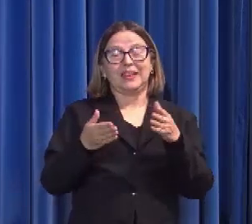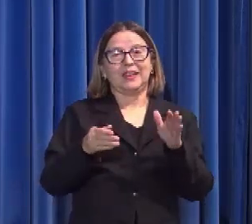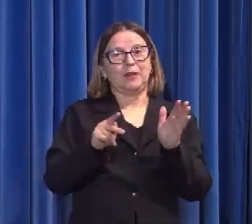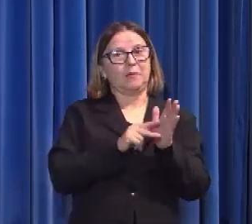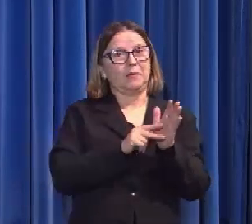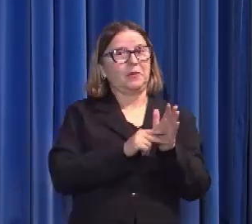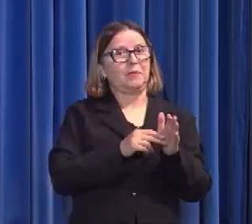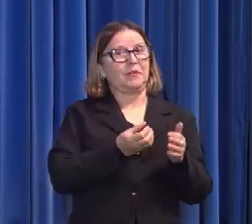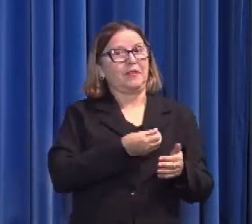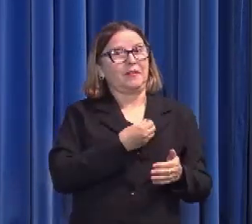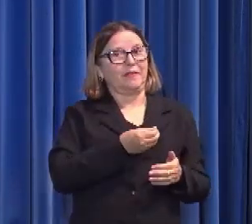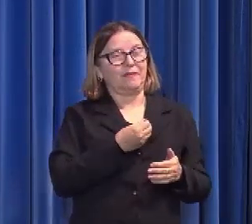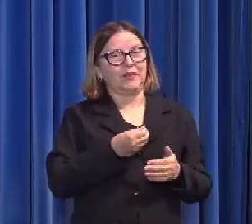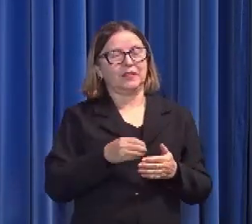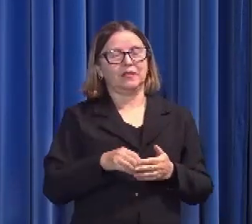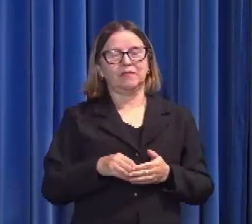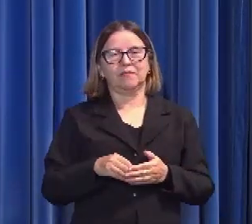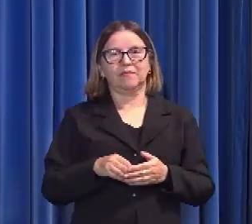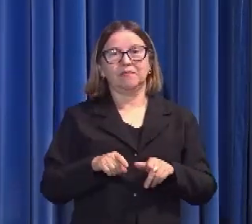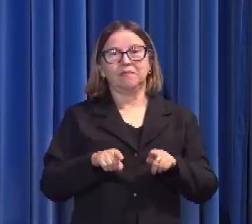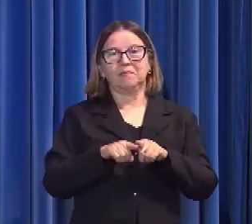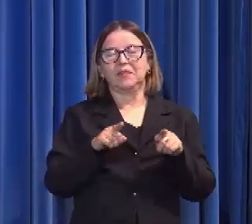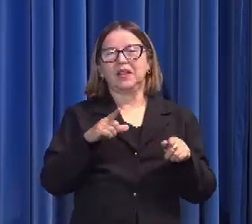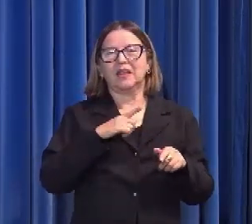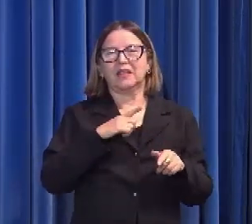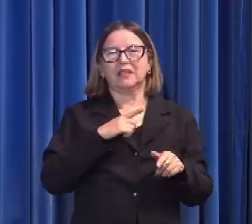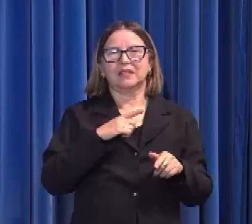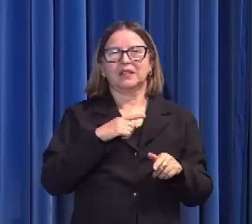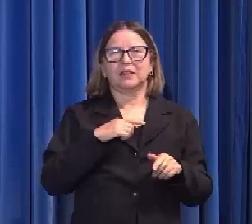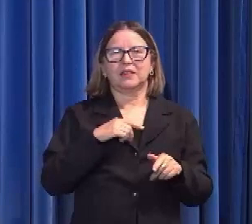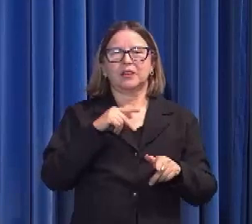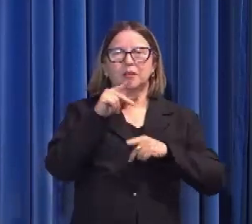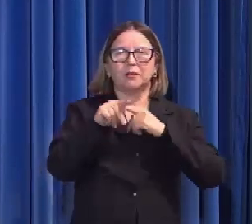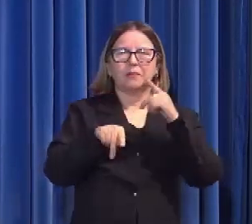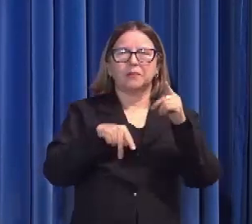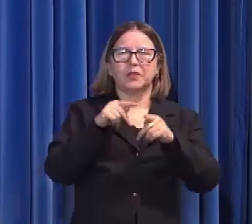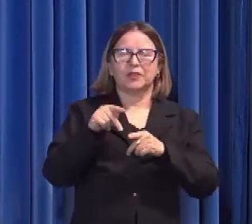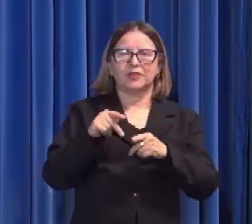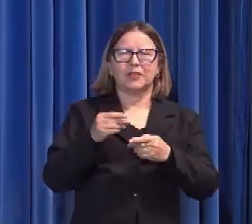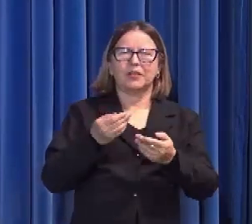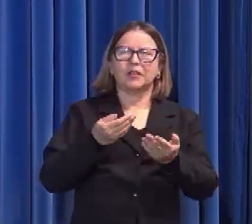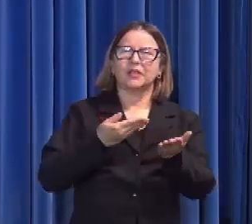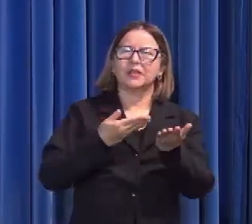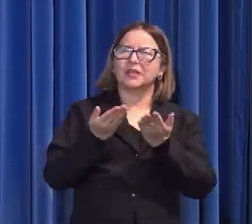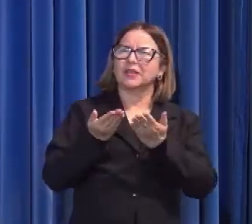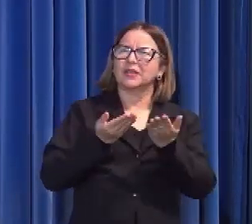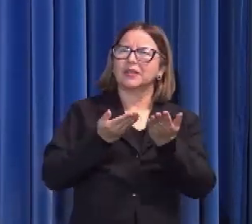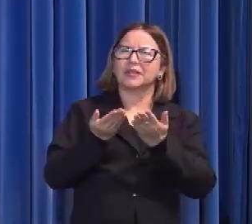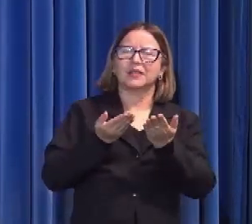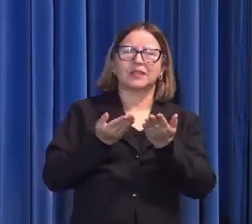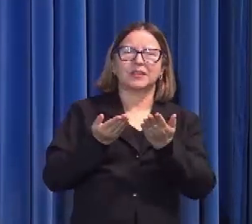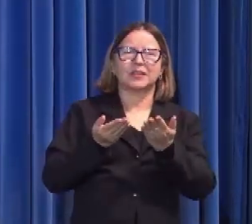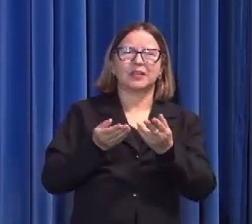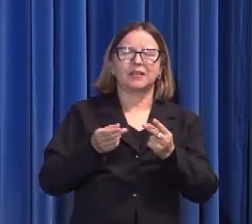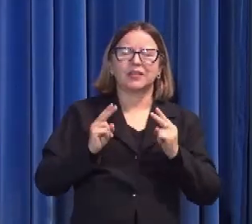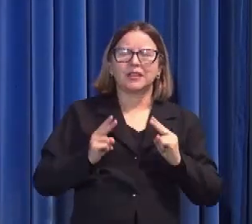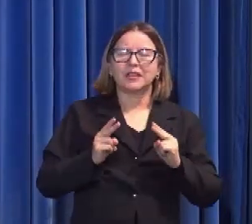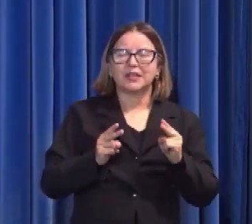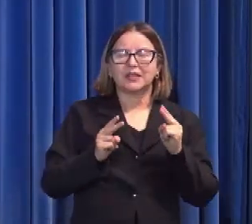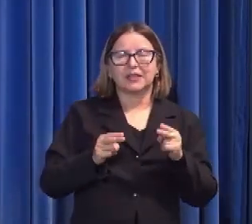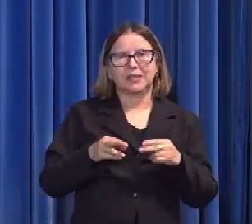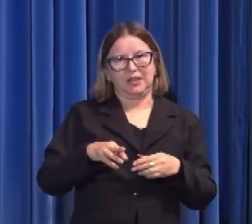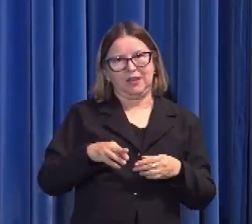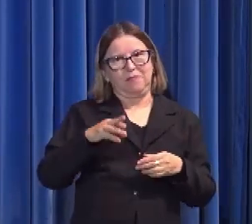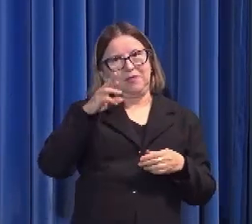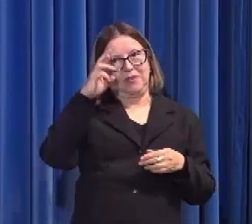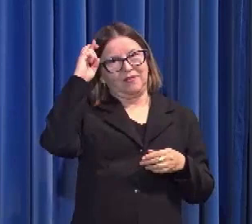o e outras passam a vida inteira no serviço incansável do Povo de Deus dando a sua vida